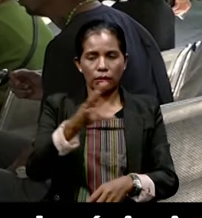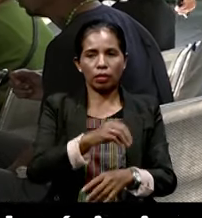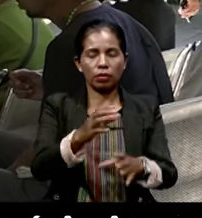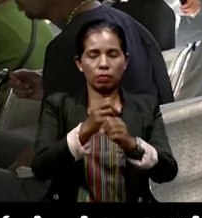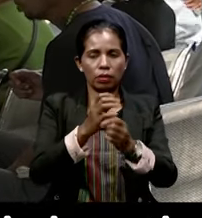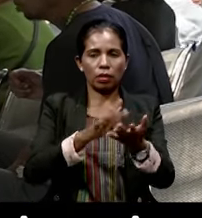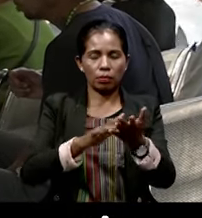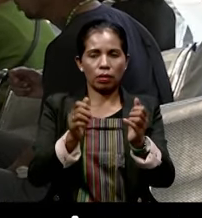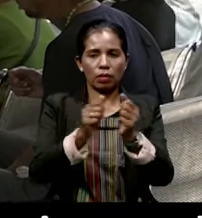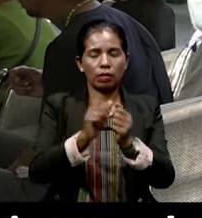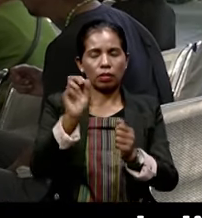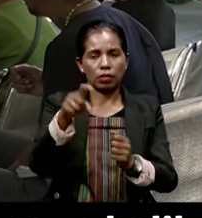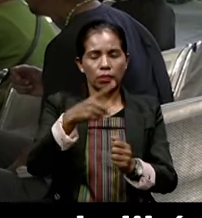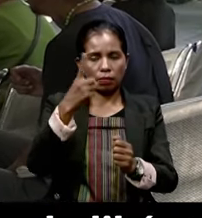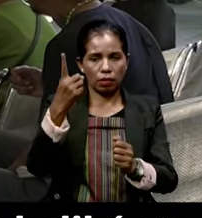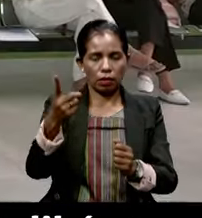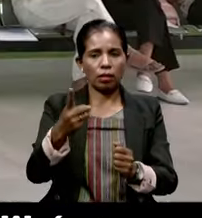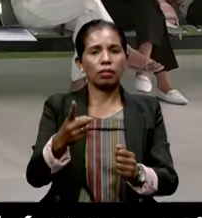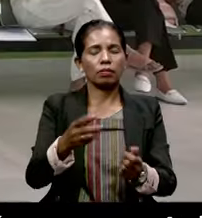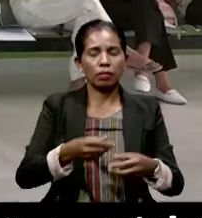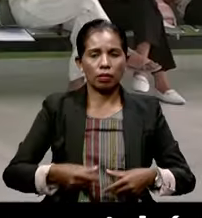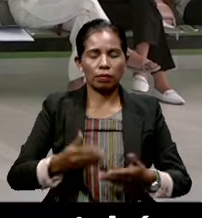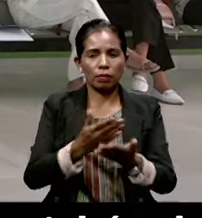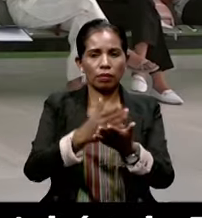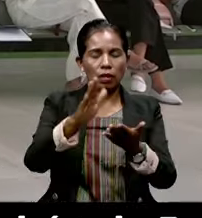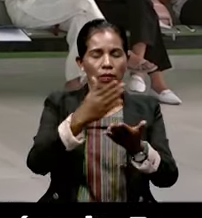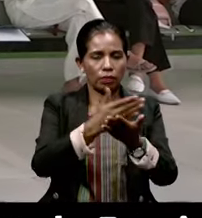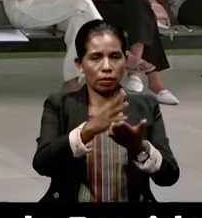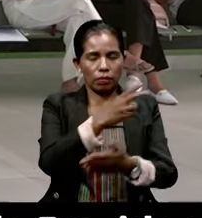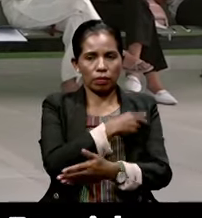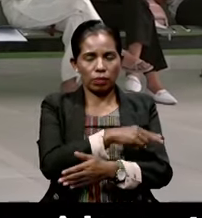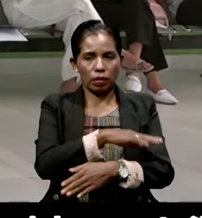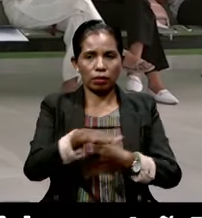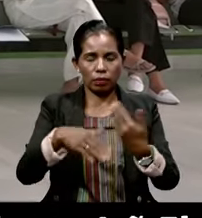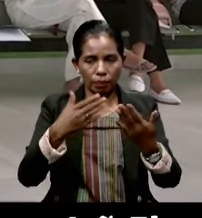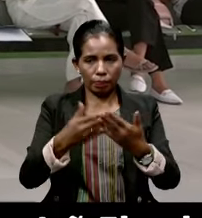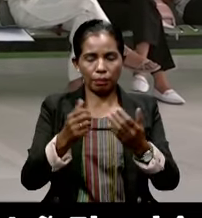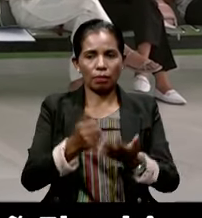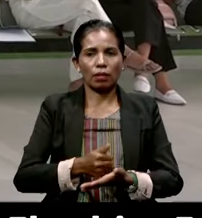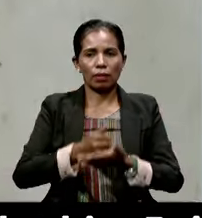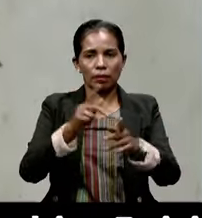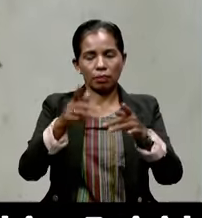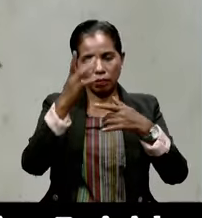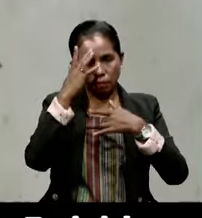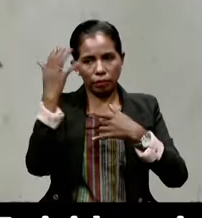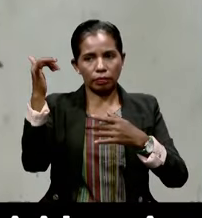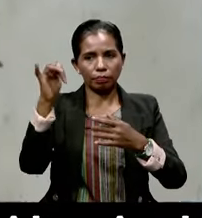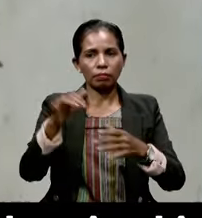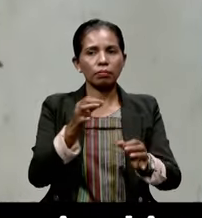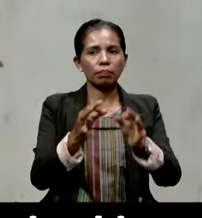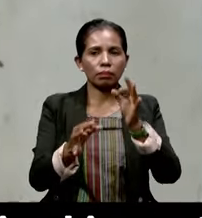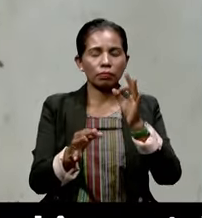quase item sanulo resinida, nebese distribui ba facilidade de saúde sira, onde bele atende paciente sira, mesmo